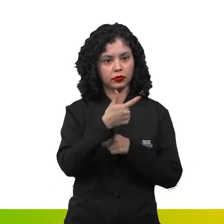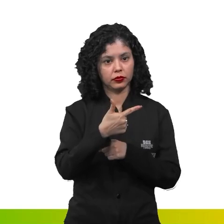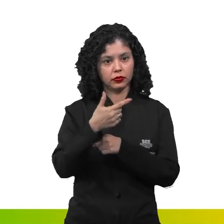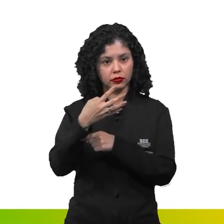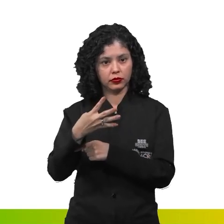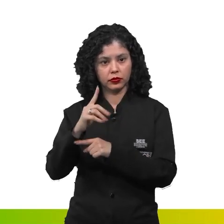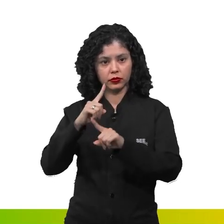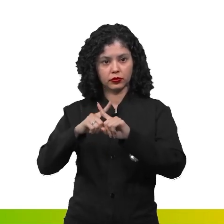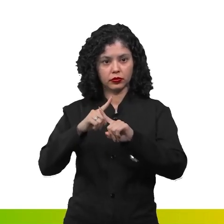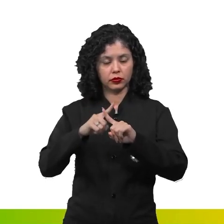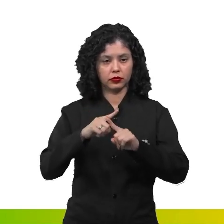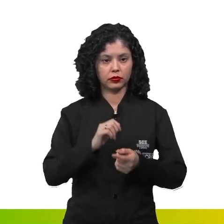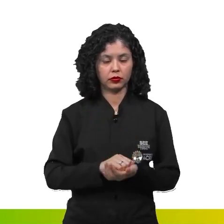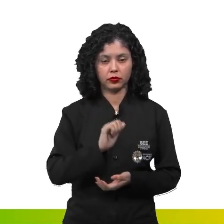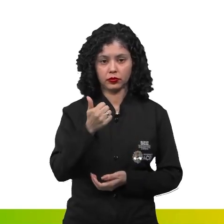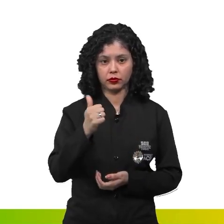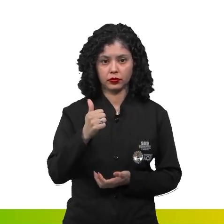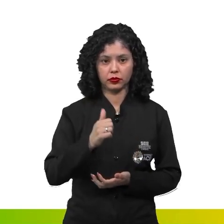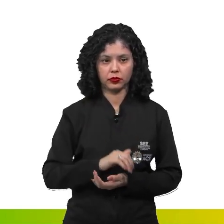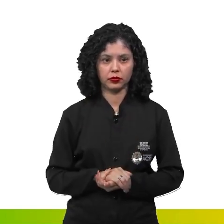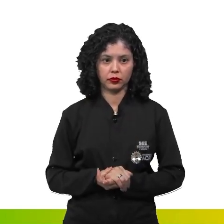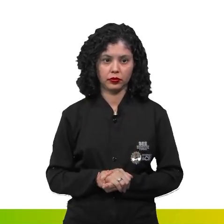1024 vezes 11.